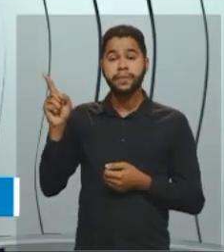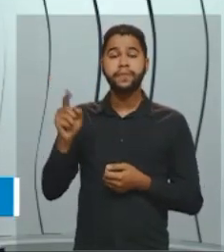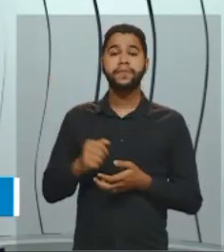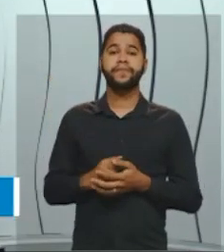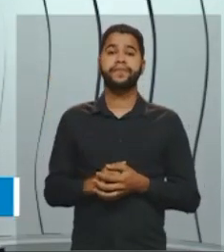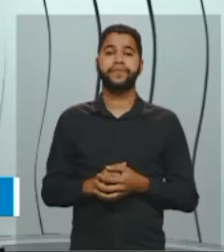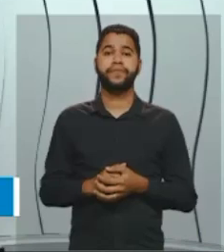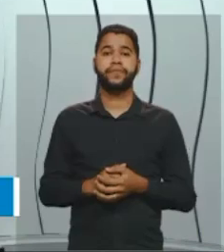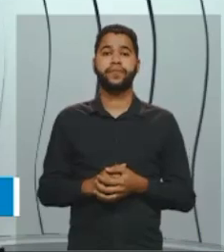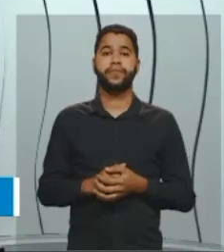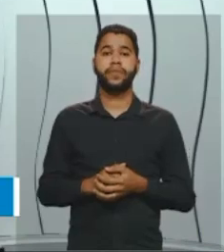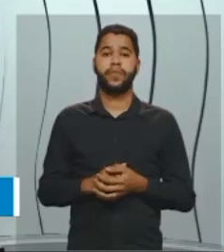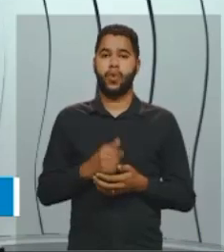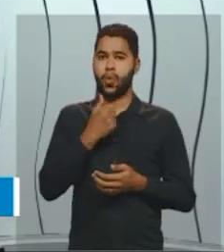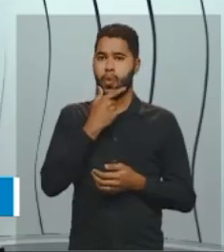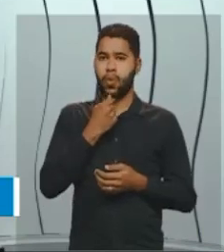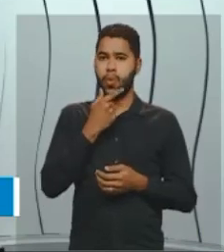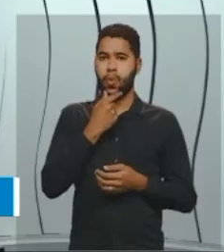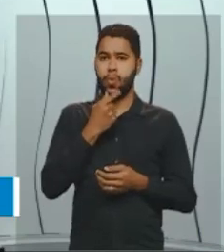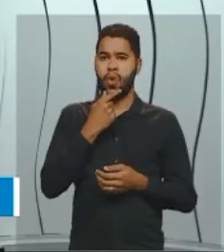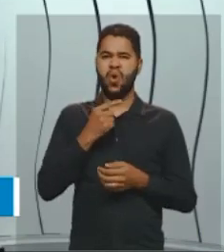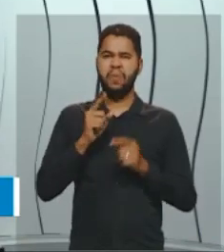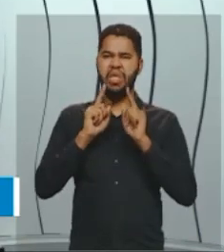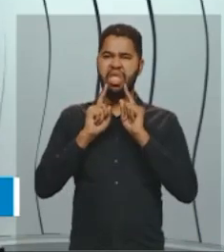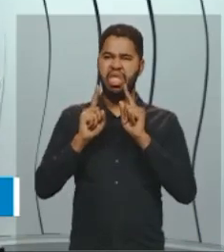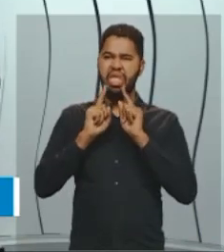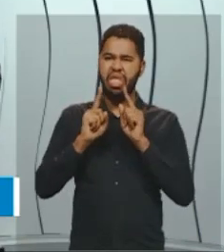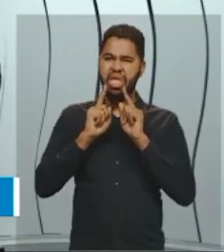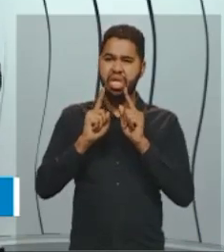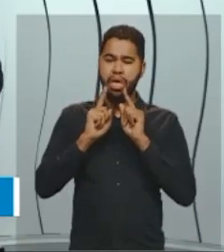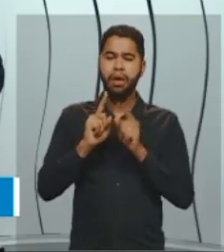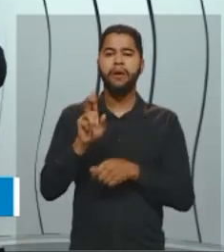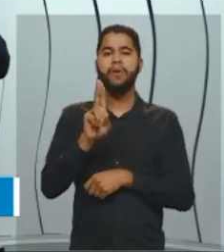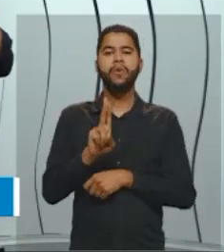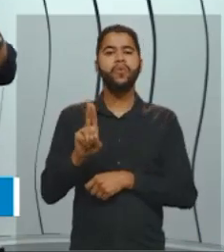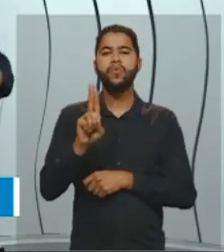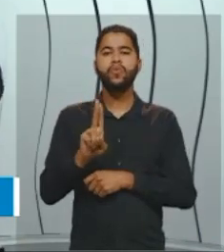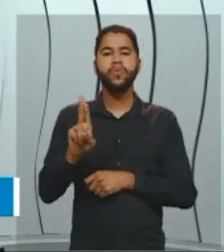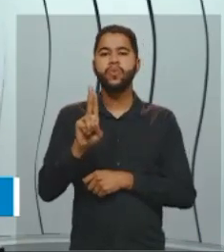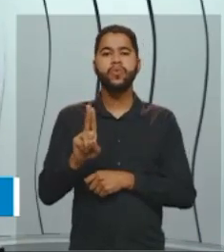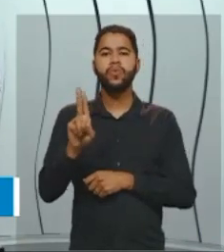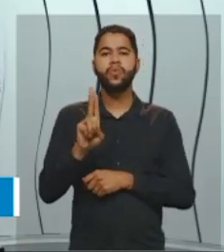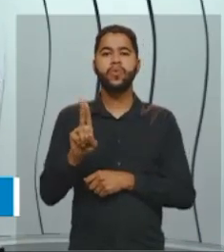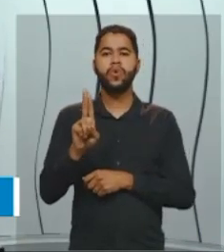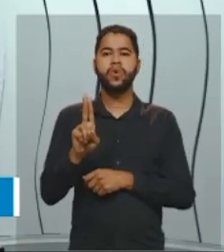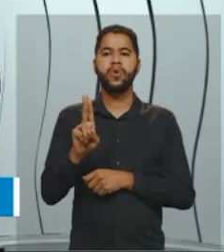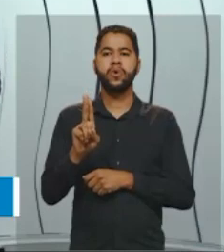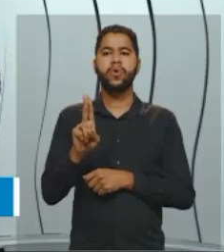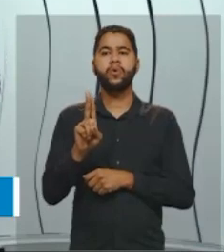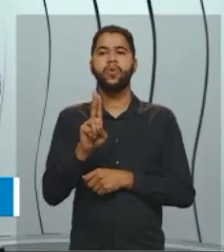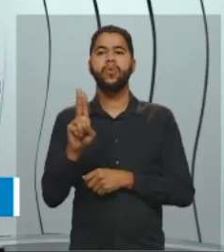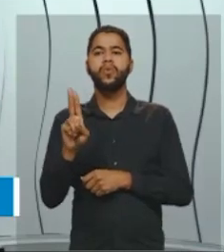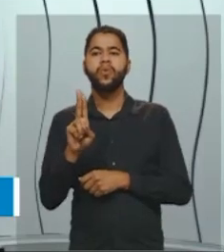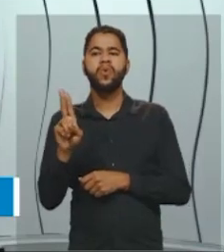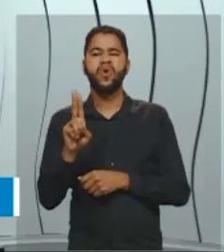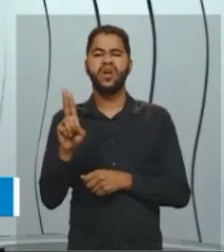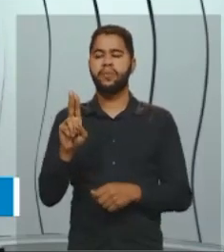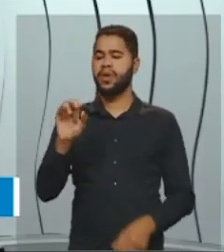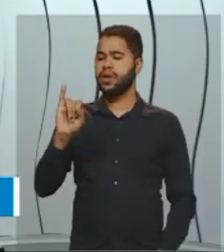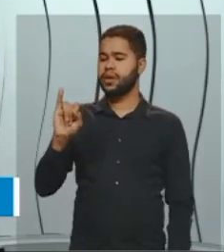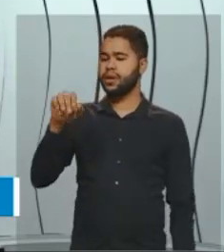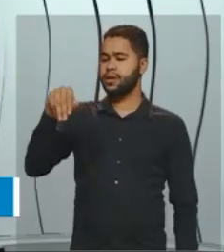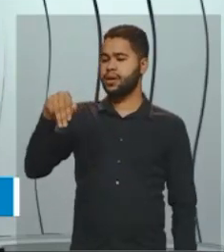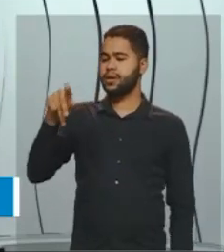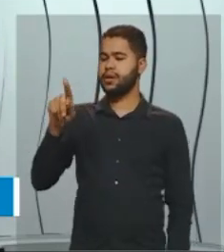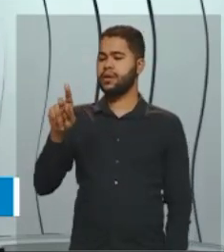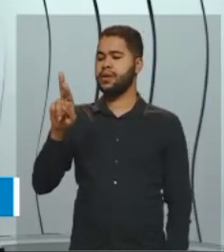esse crítico, que é Louis Leroy, ele usou o nome impressionista para